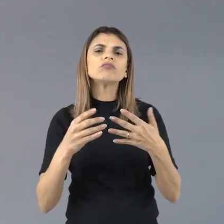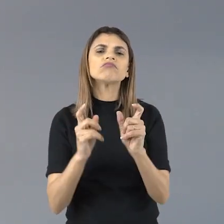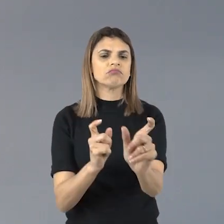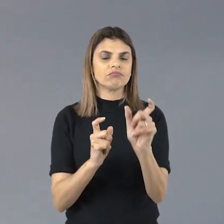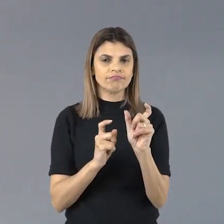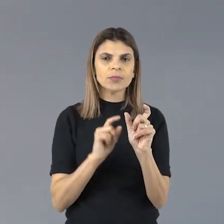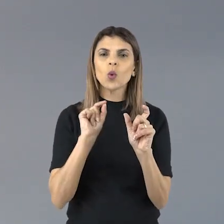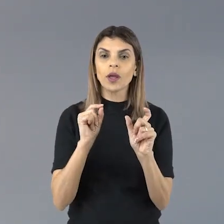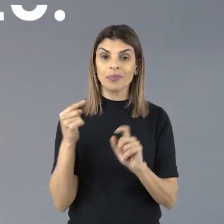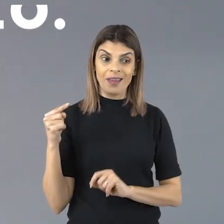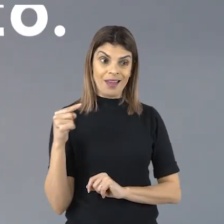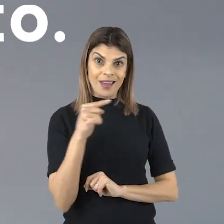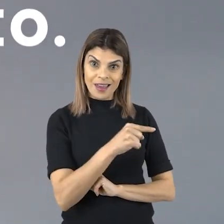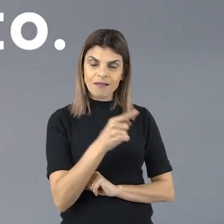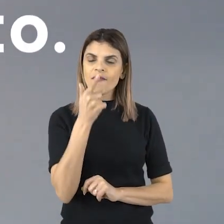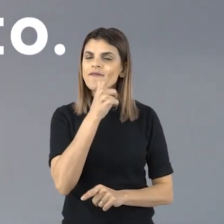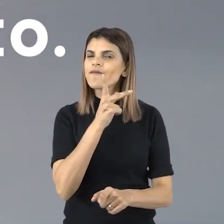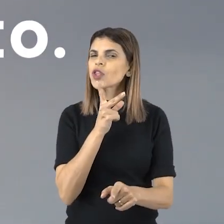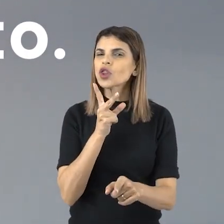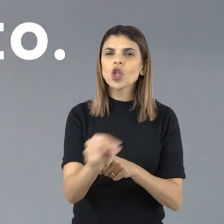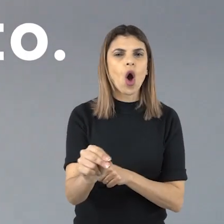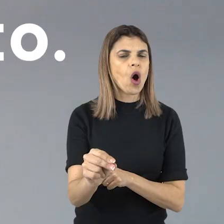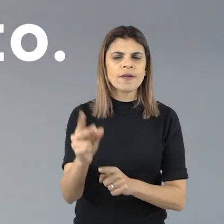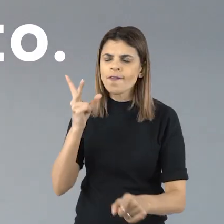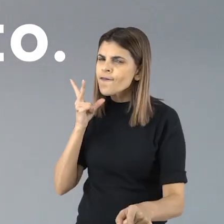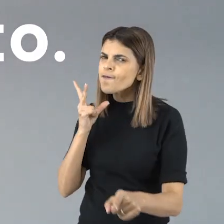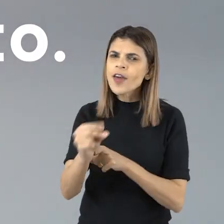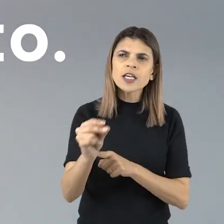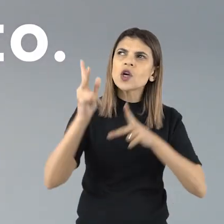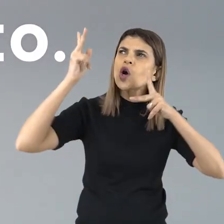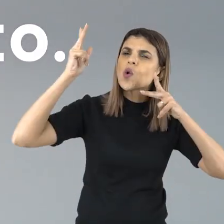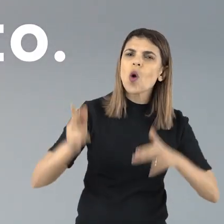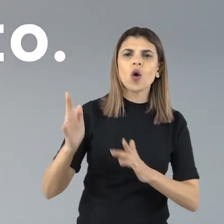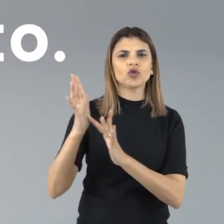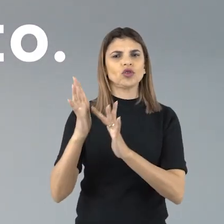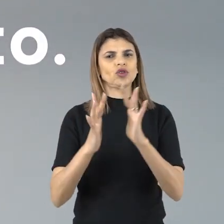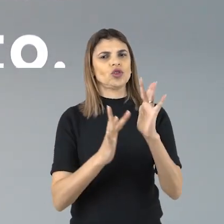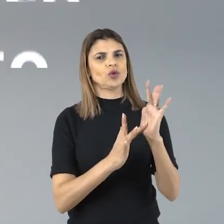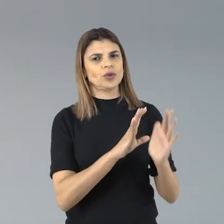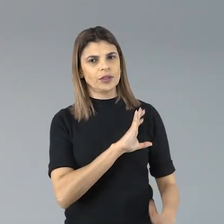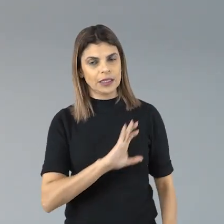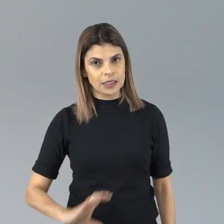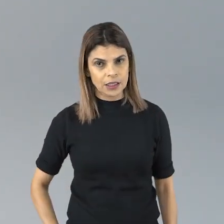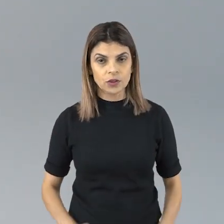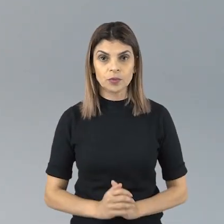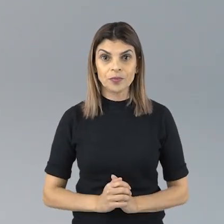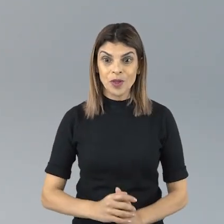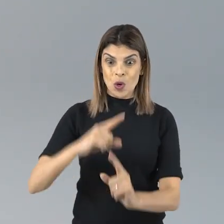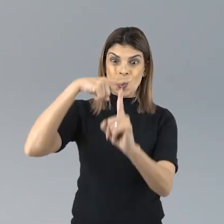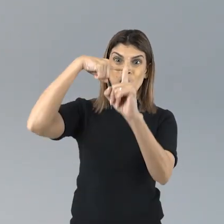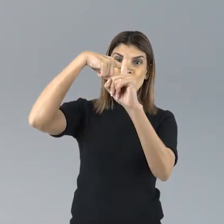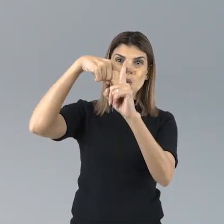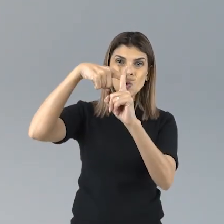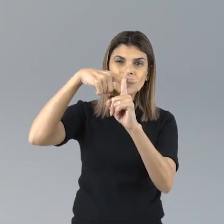nos seguintes termos. Ele disse, "Foi uma vitória, como a vencida pelo nosso Senhor Jesus Cristo." Ser executado em uma